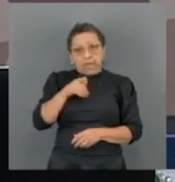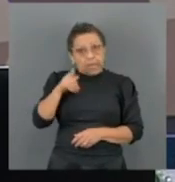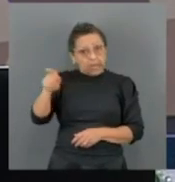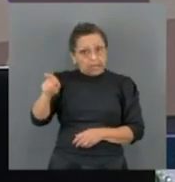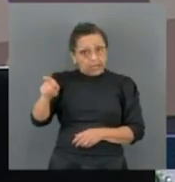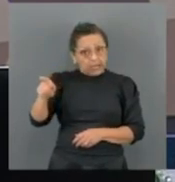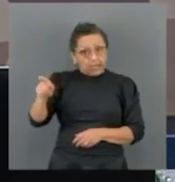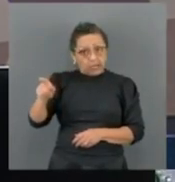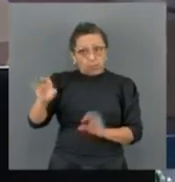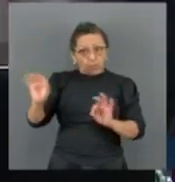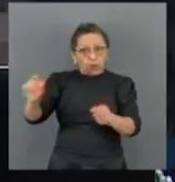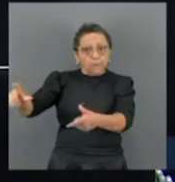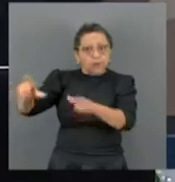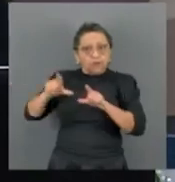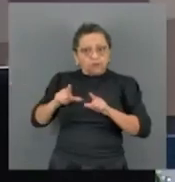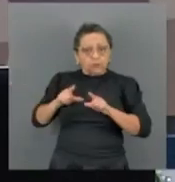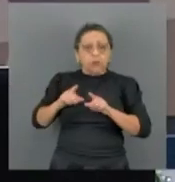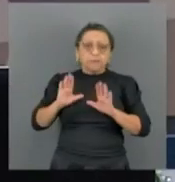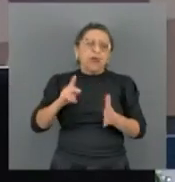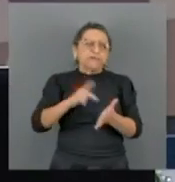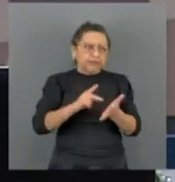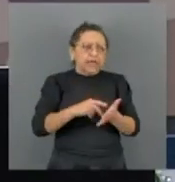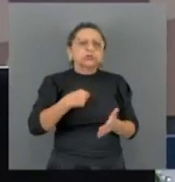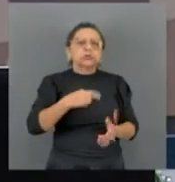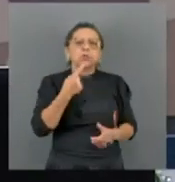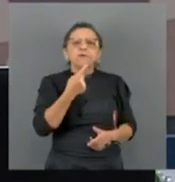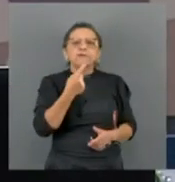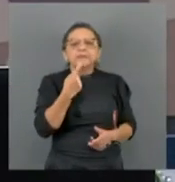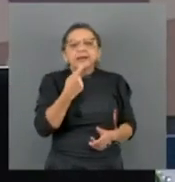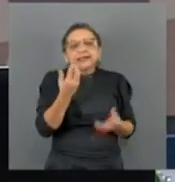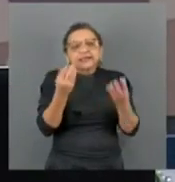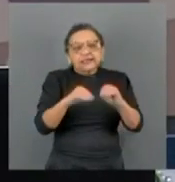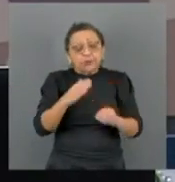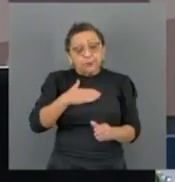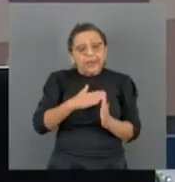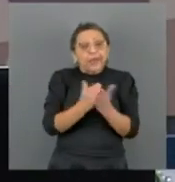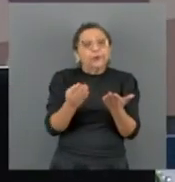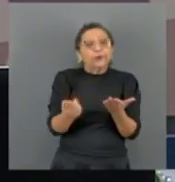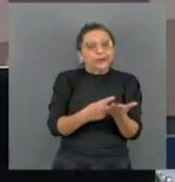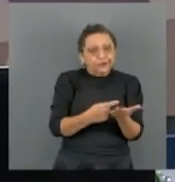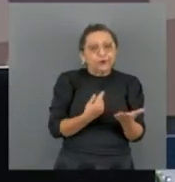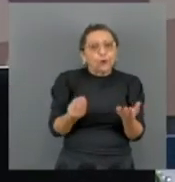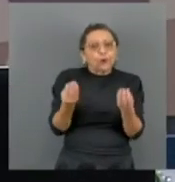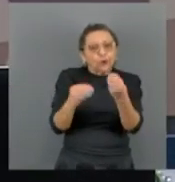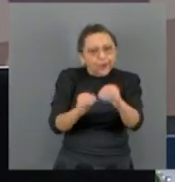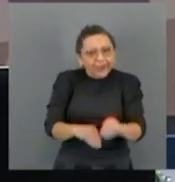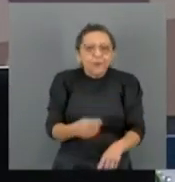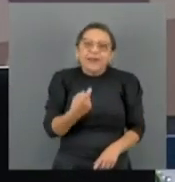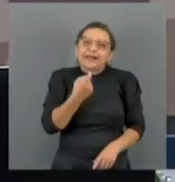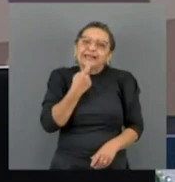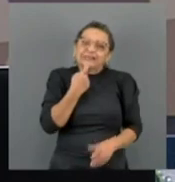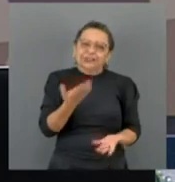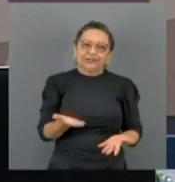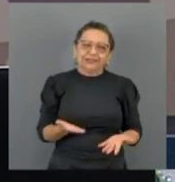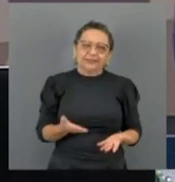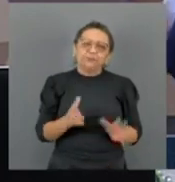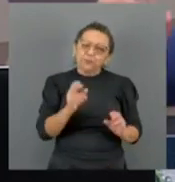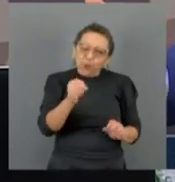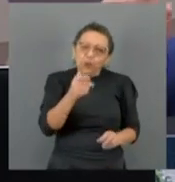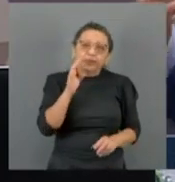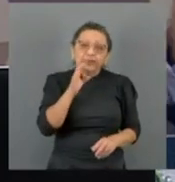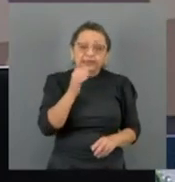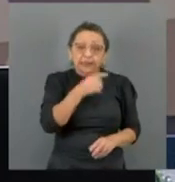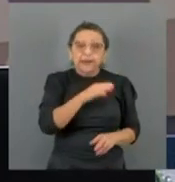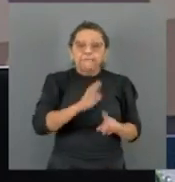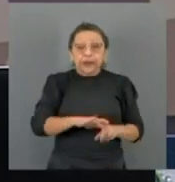eu fiz, a verdade é que eu fiz uma crítica de Elon Musk em meu livro, Apocalypse Never, uma coisa um pouco engraçada. Mas a minha